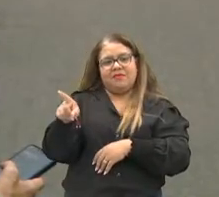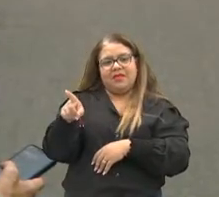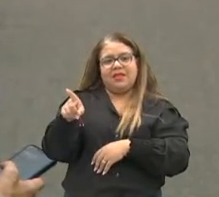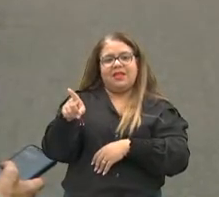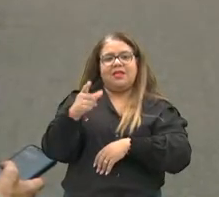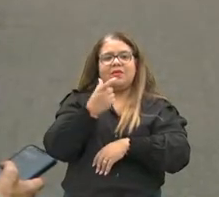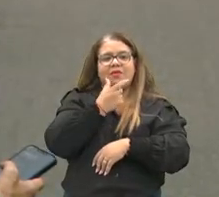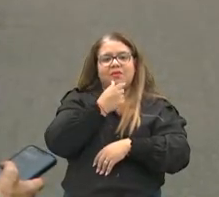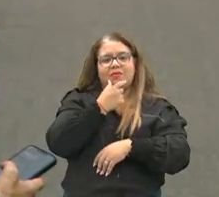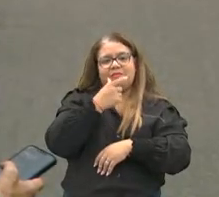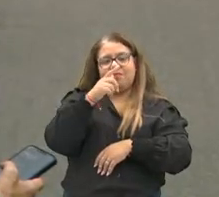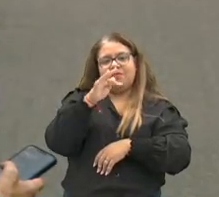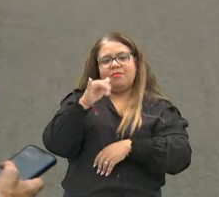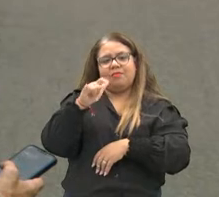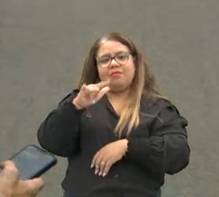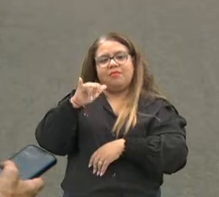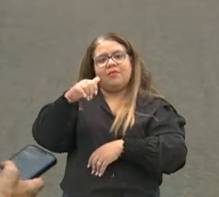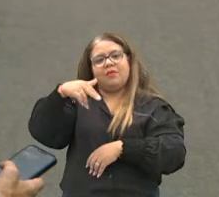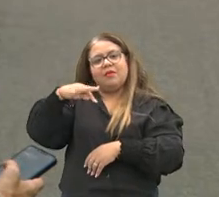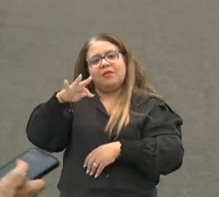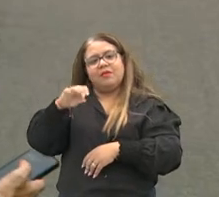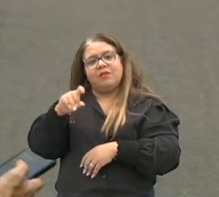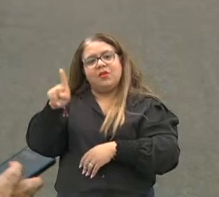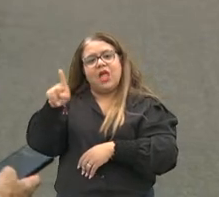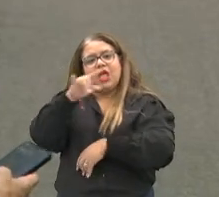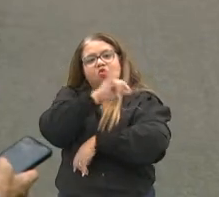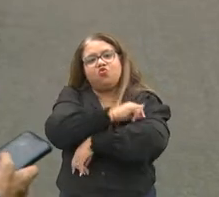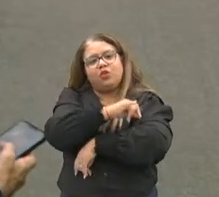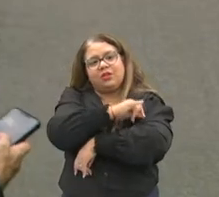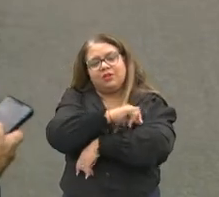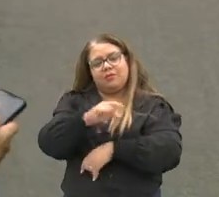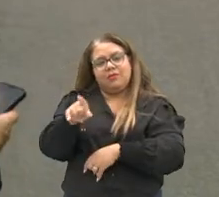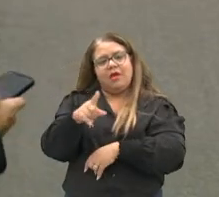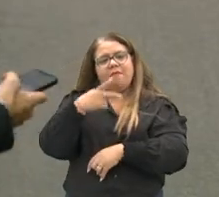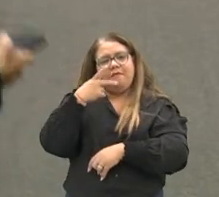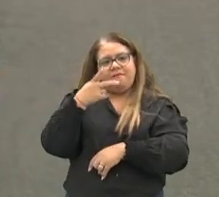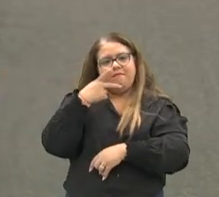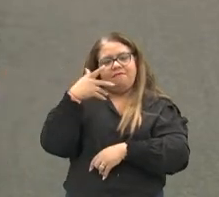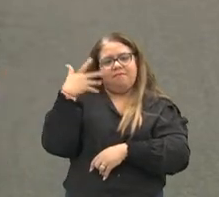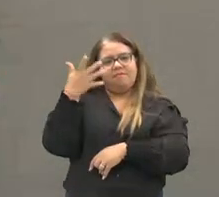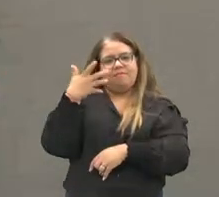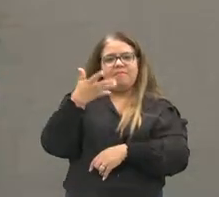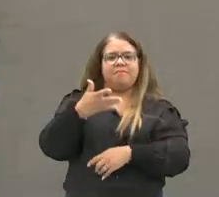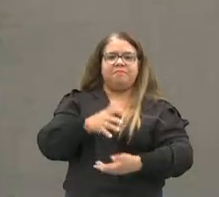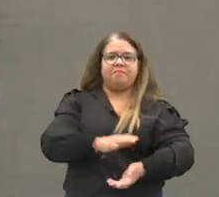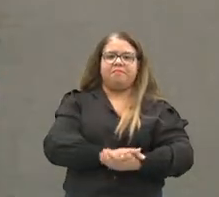Janeiro, vai falar ao povo mato-grossense. Com a palavra, dona Maria Luísa.